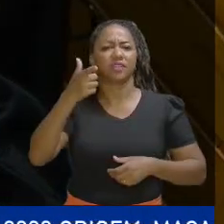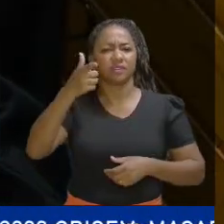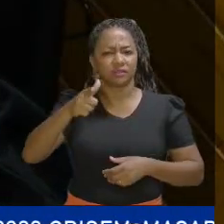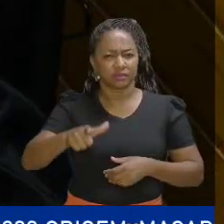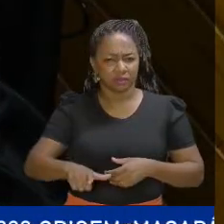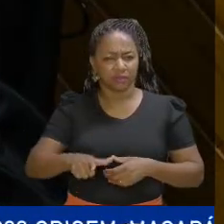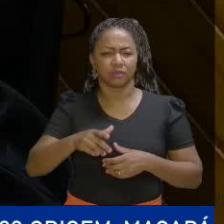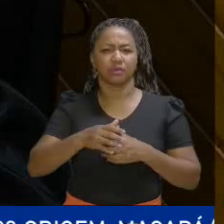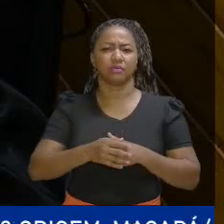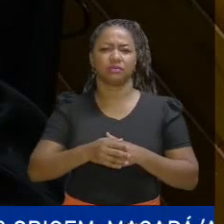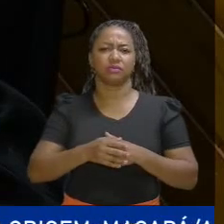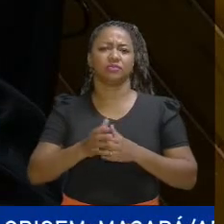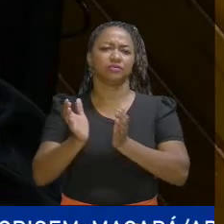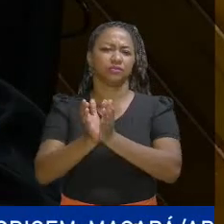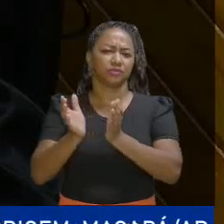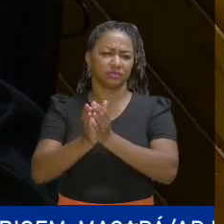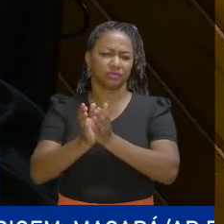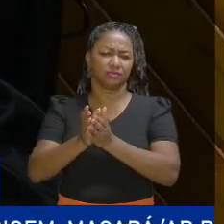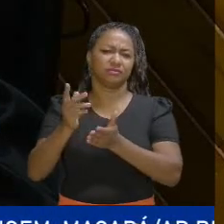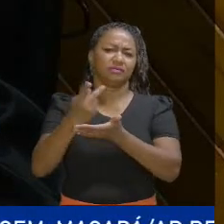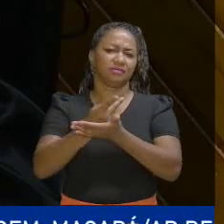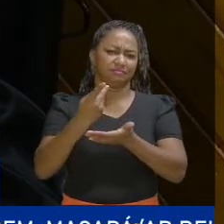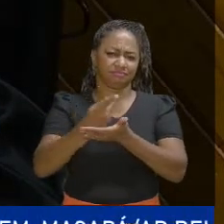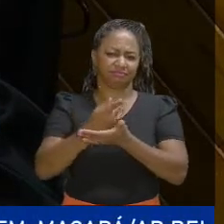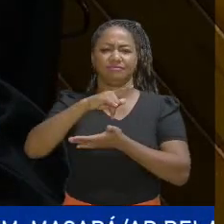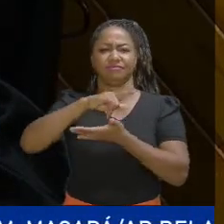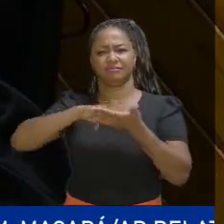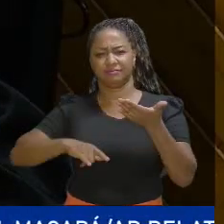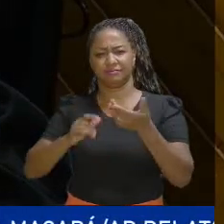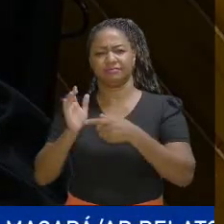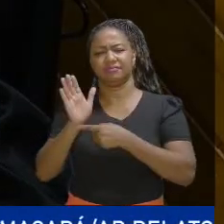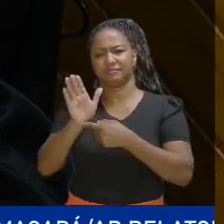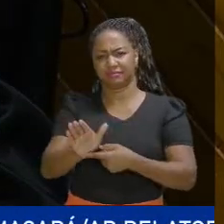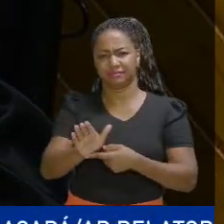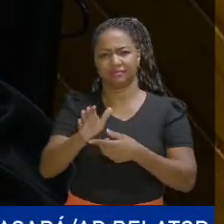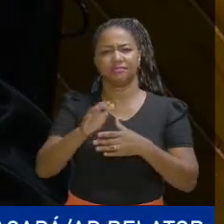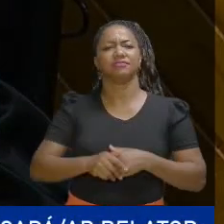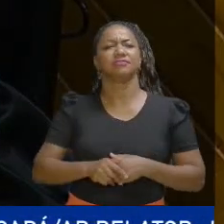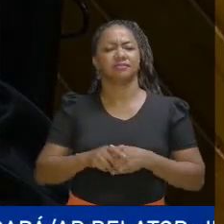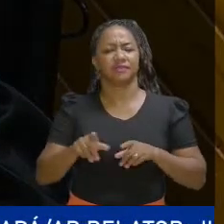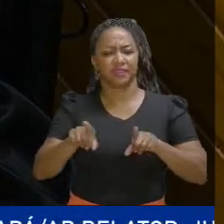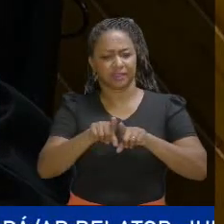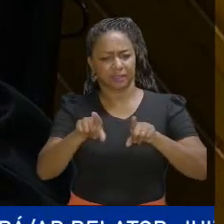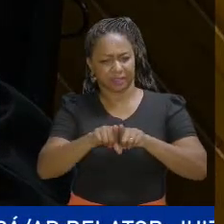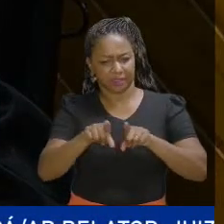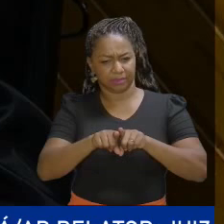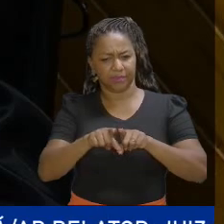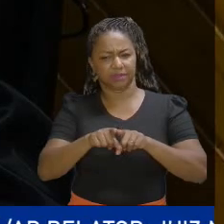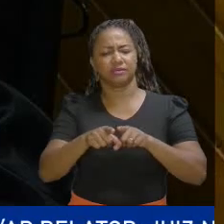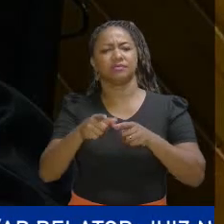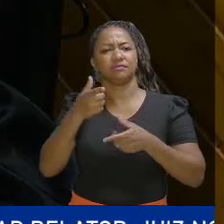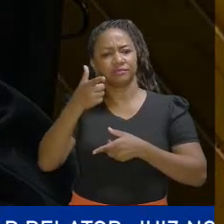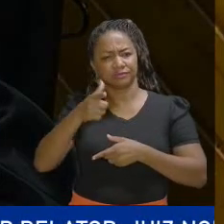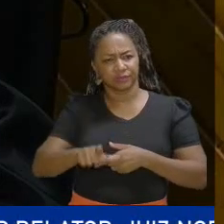Novamente acionado, o NACEP identificou falhas na documentação apresentada e a agremiação foi